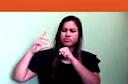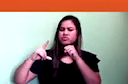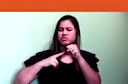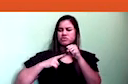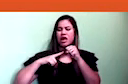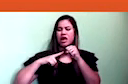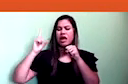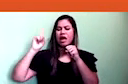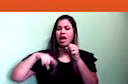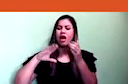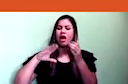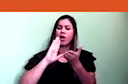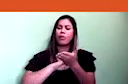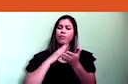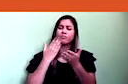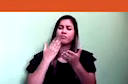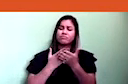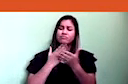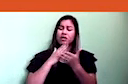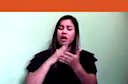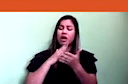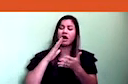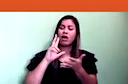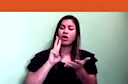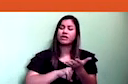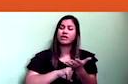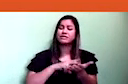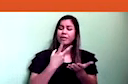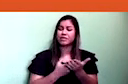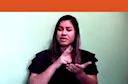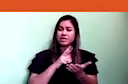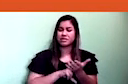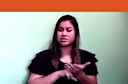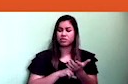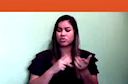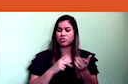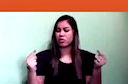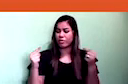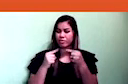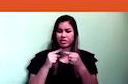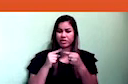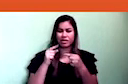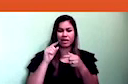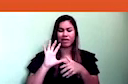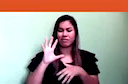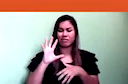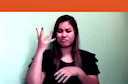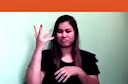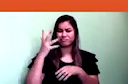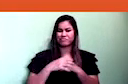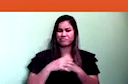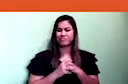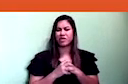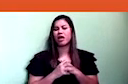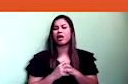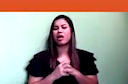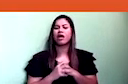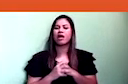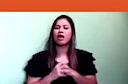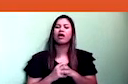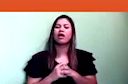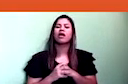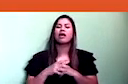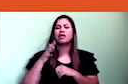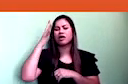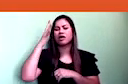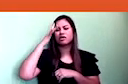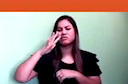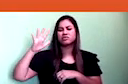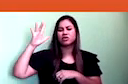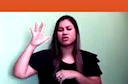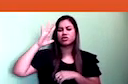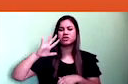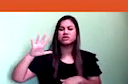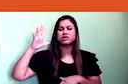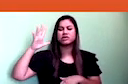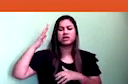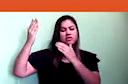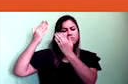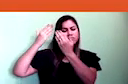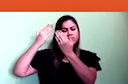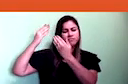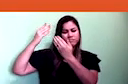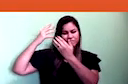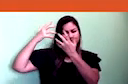interpretação imediata de qualquer situação. Isso, a teoria cognitivista trabalha bem, o quanto nós